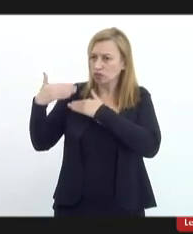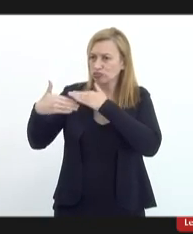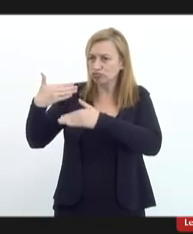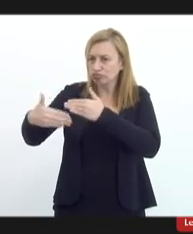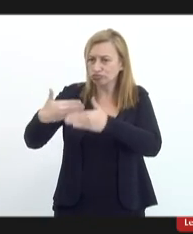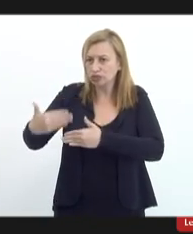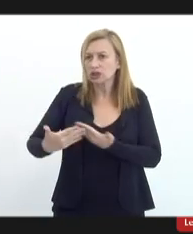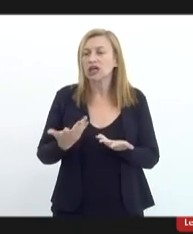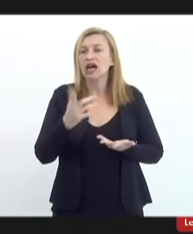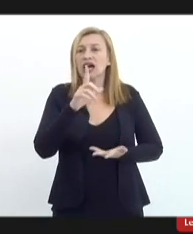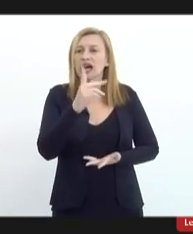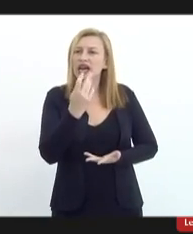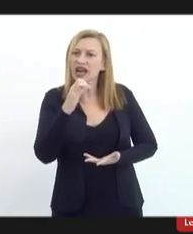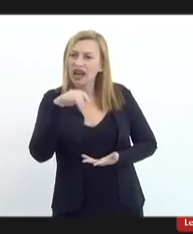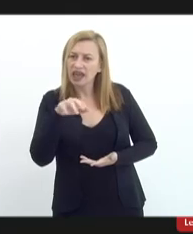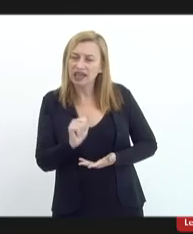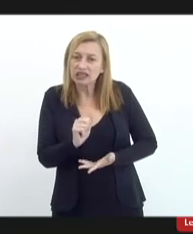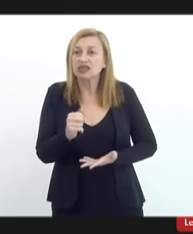A Helena Teodoro já